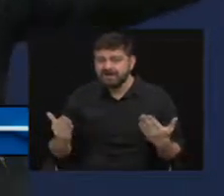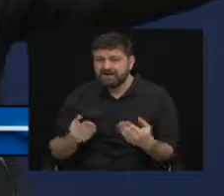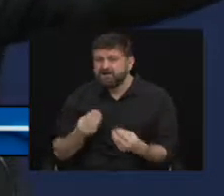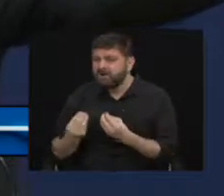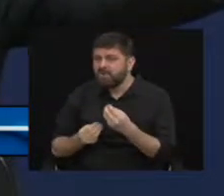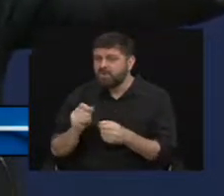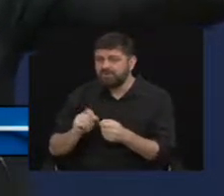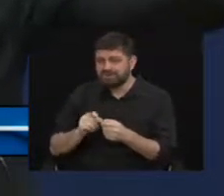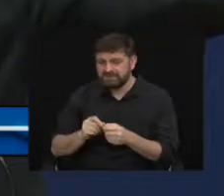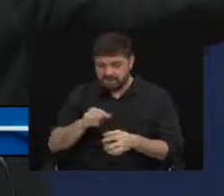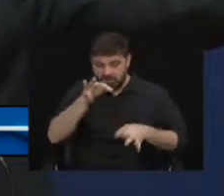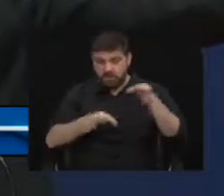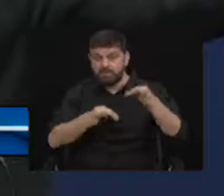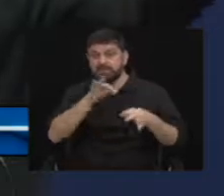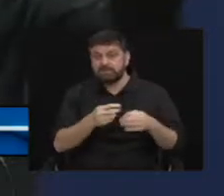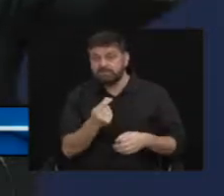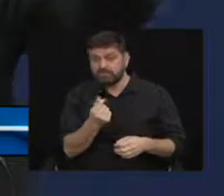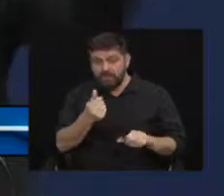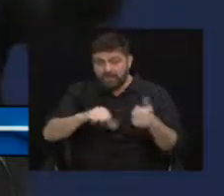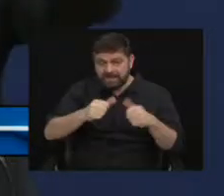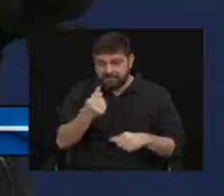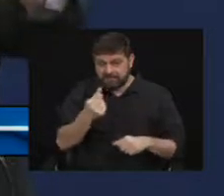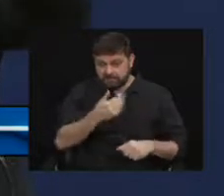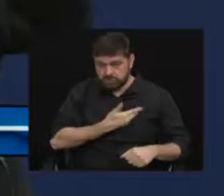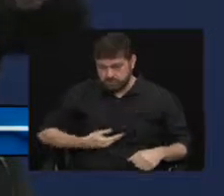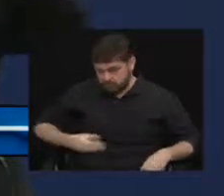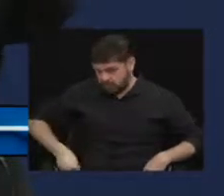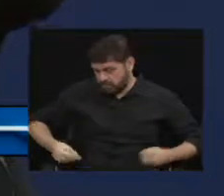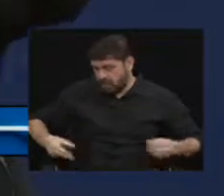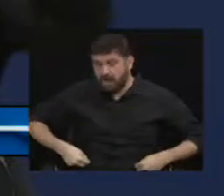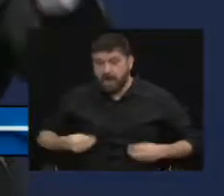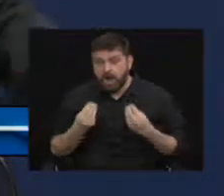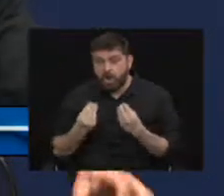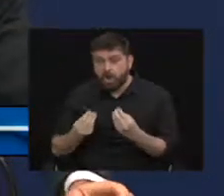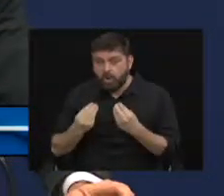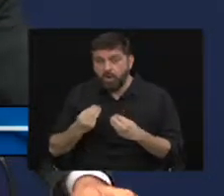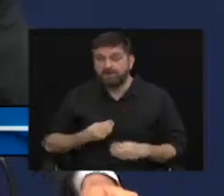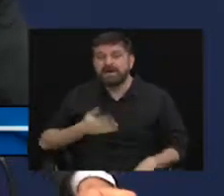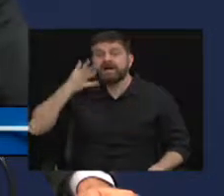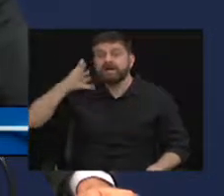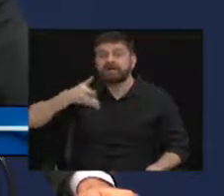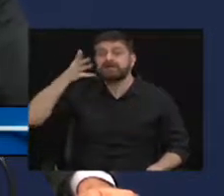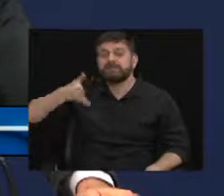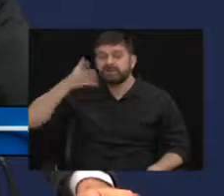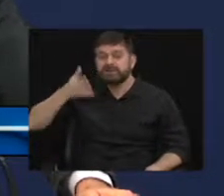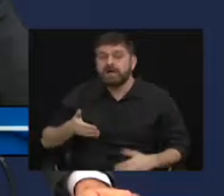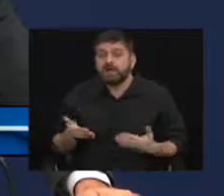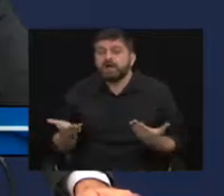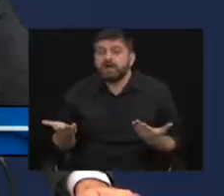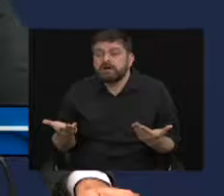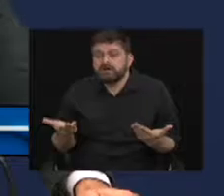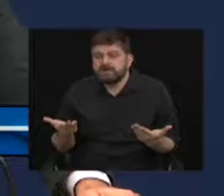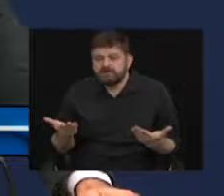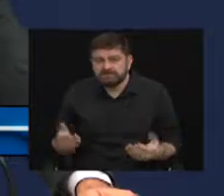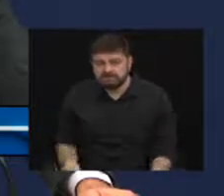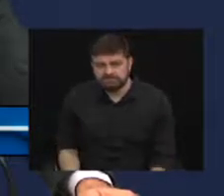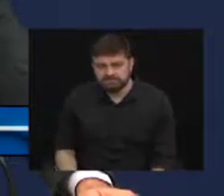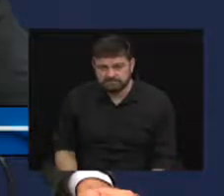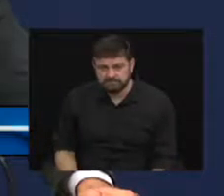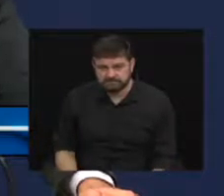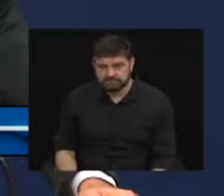1.600.000, 1.800.000, pasmem, compraram 3 kits por unidade